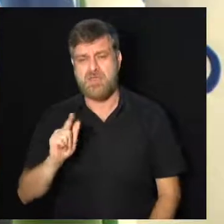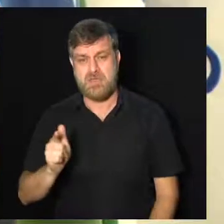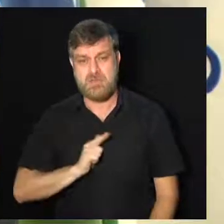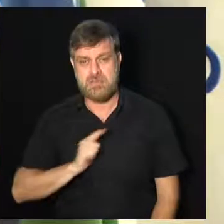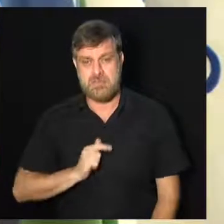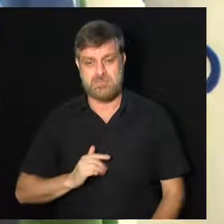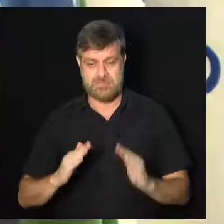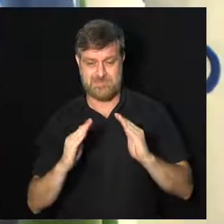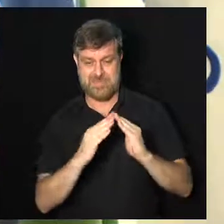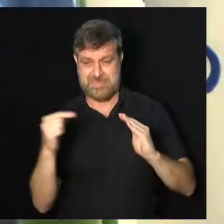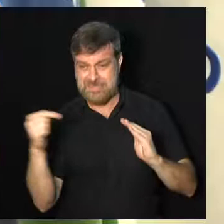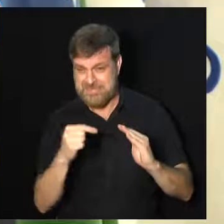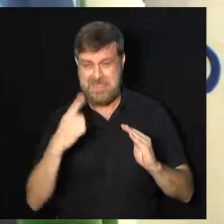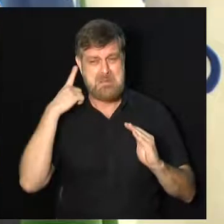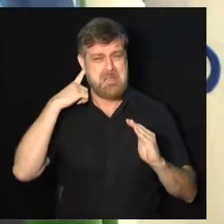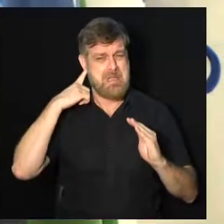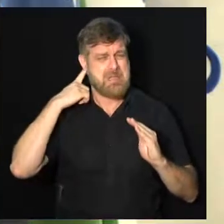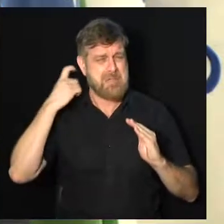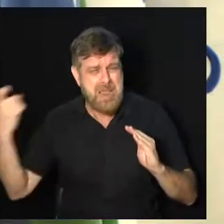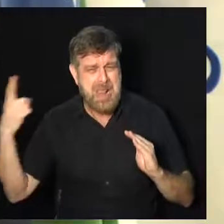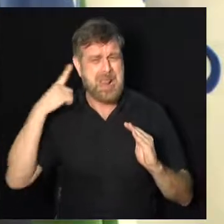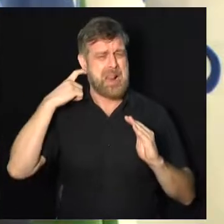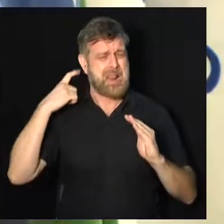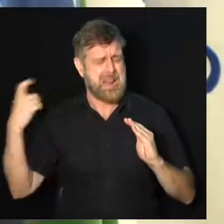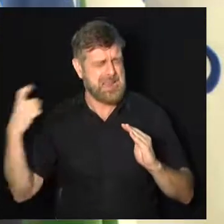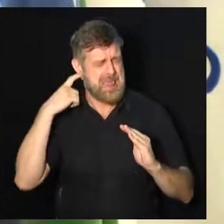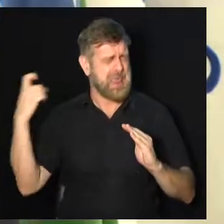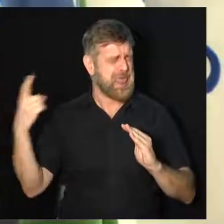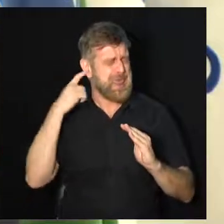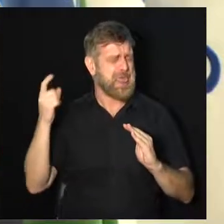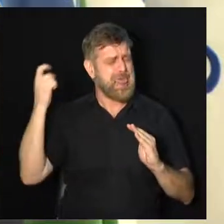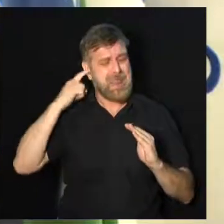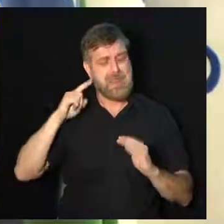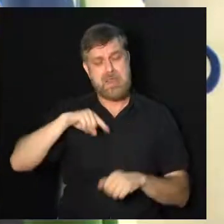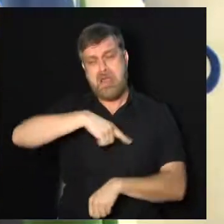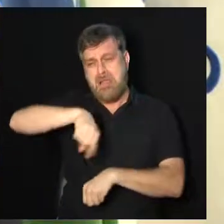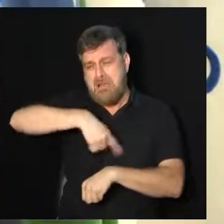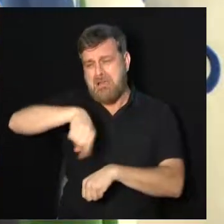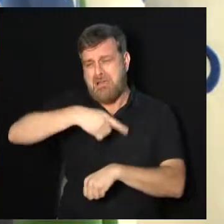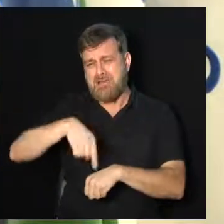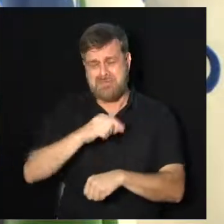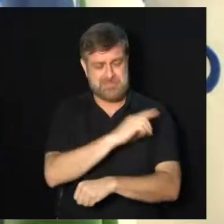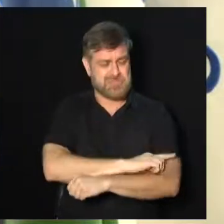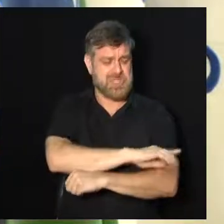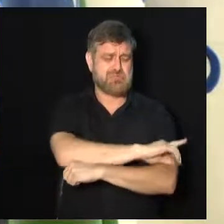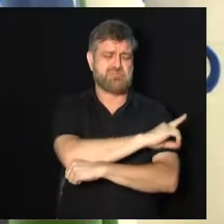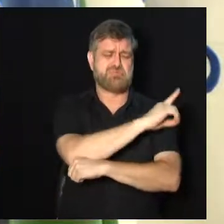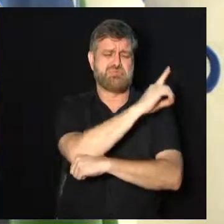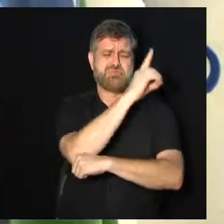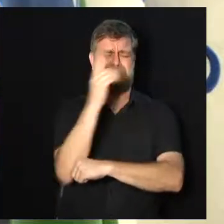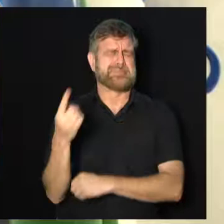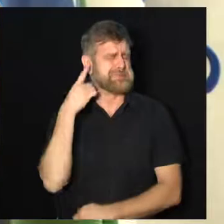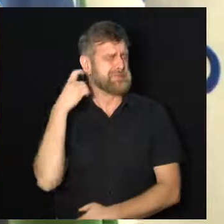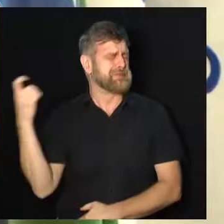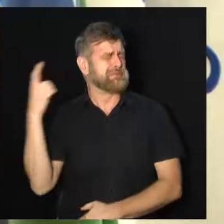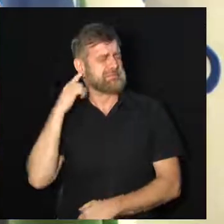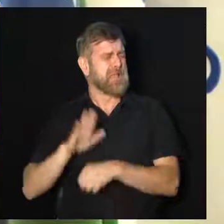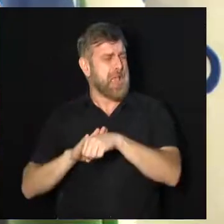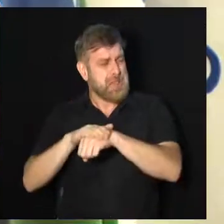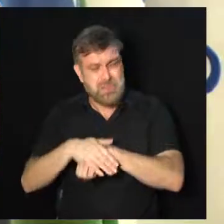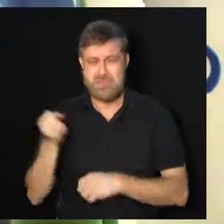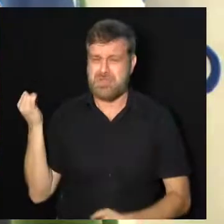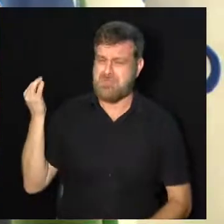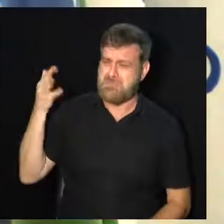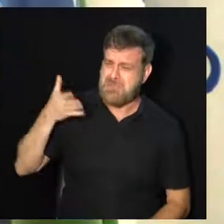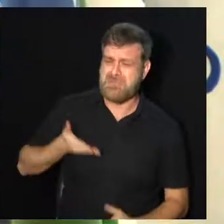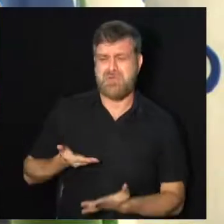vezes, imóveis terem um alarme disparado e fica horas, às vezes o dia inteiro, aquele alarme, dia, noite,